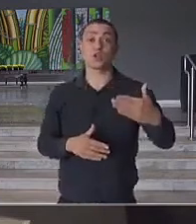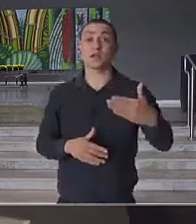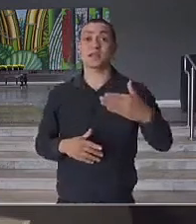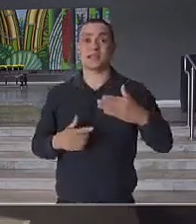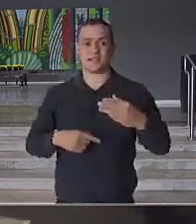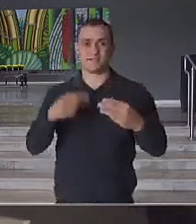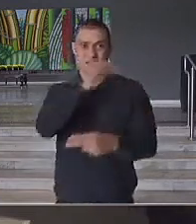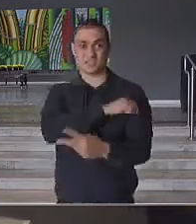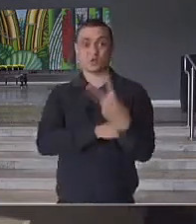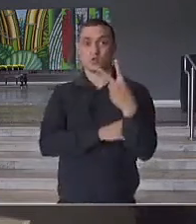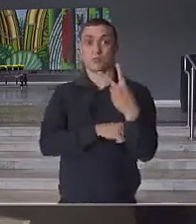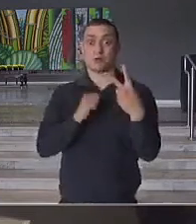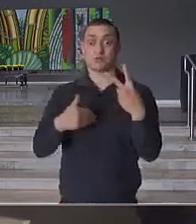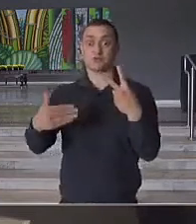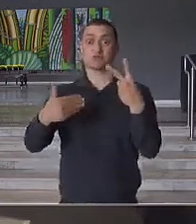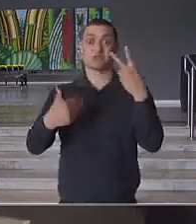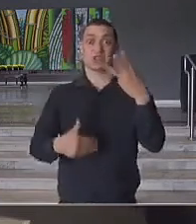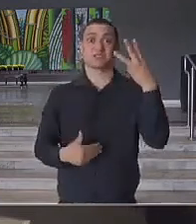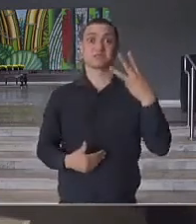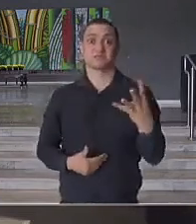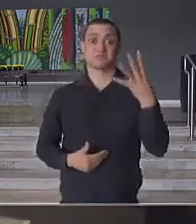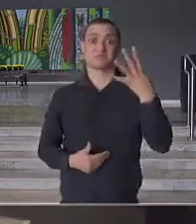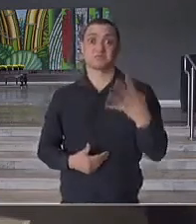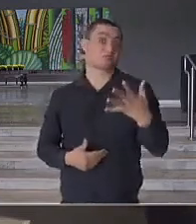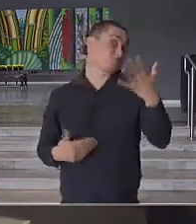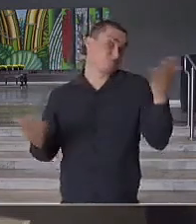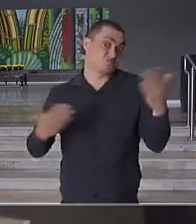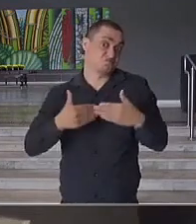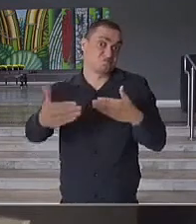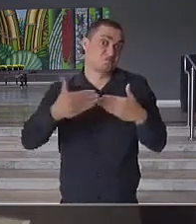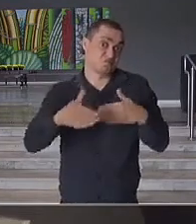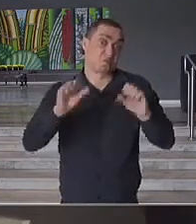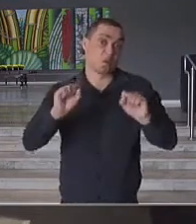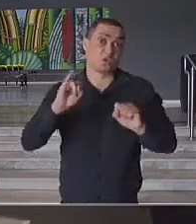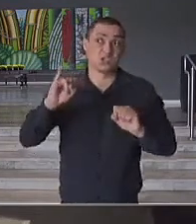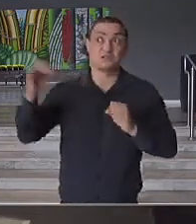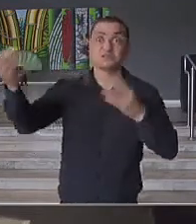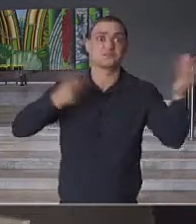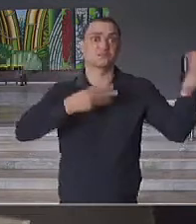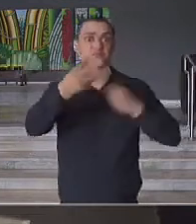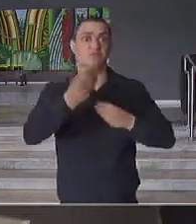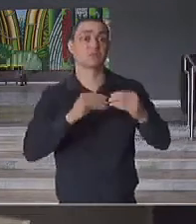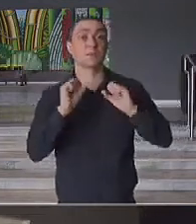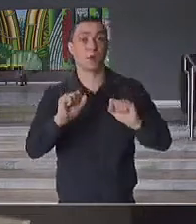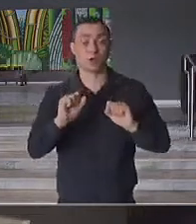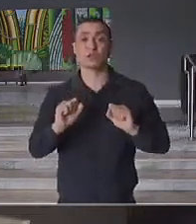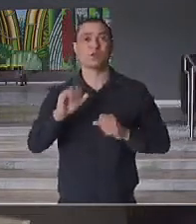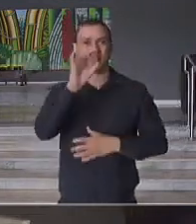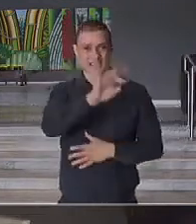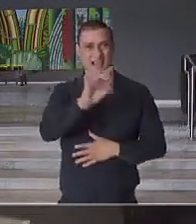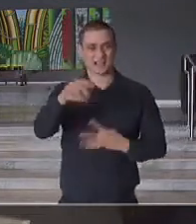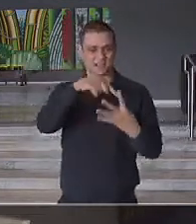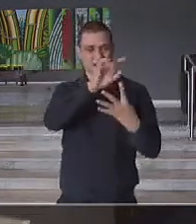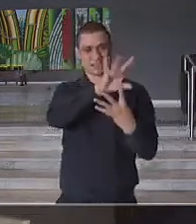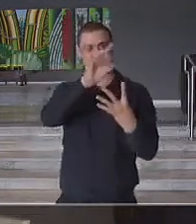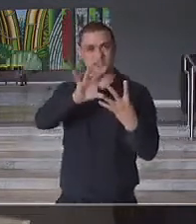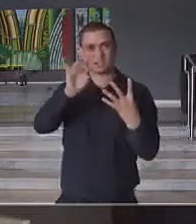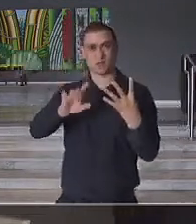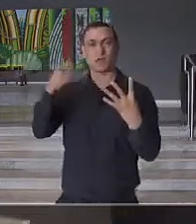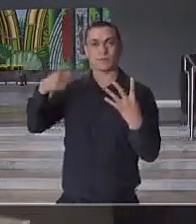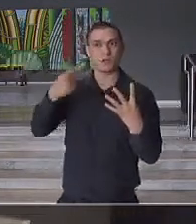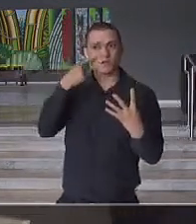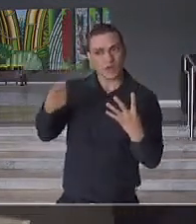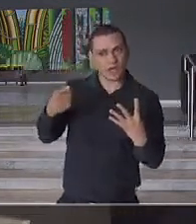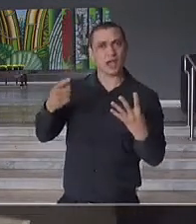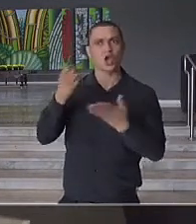de duas vacinas. Nós tenhamos 3 ou 4 fornecedores de vacinas. Cada uma delas nós teremos que ver a